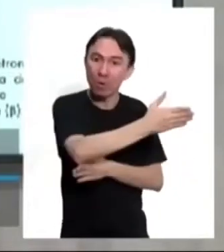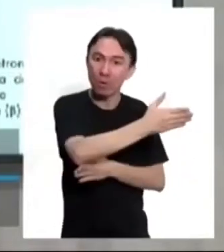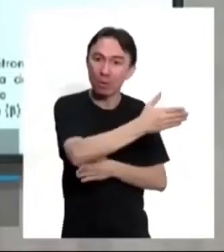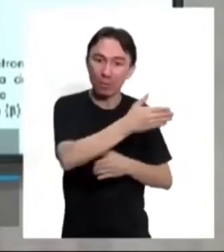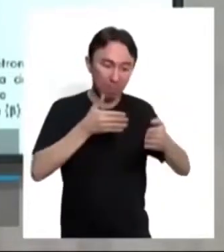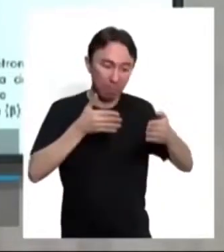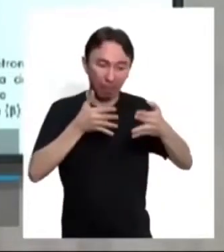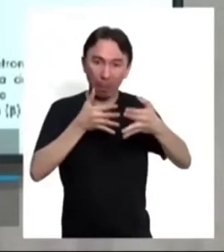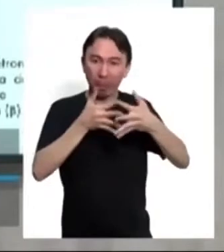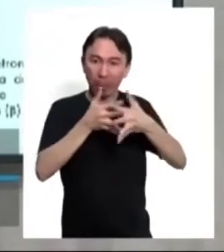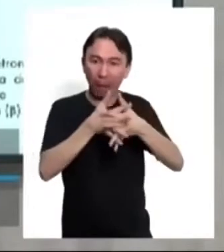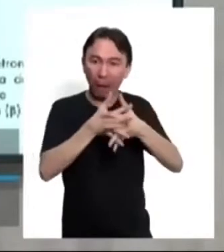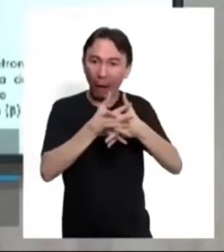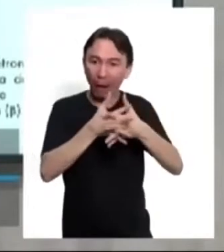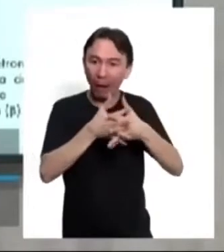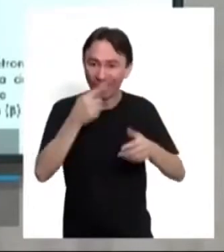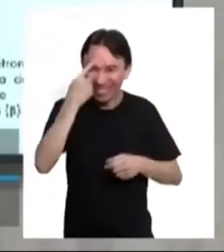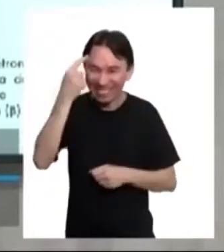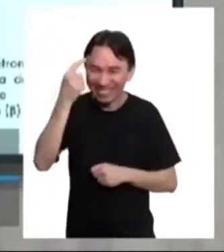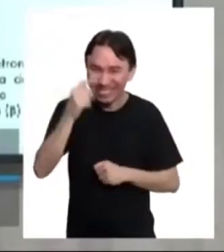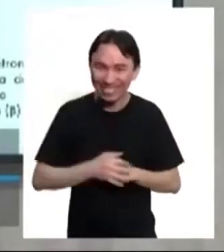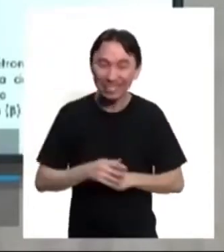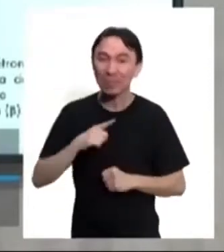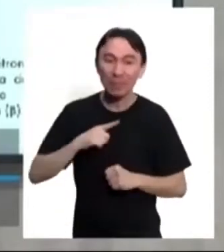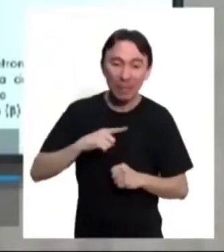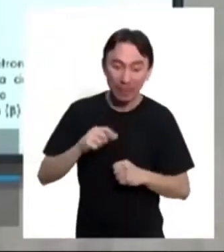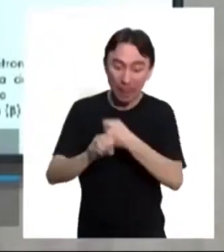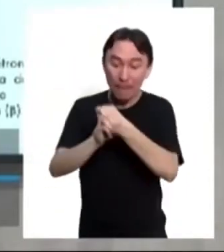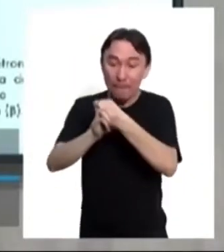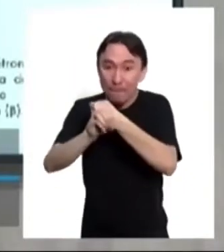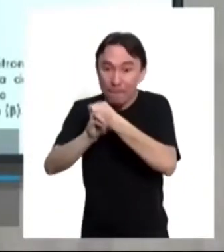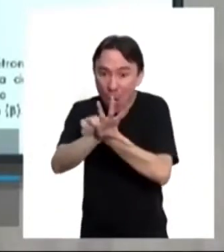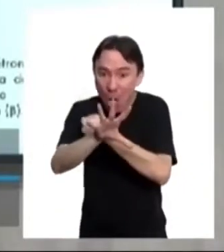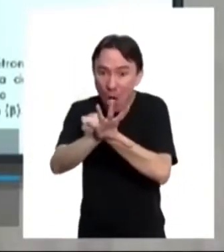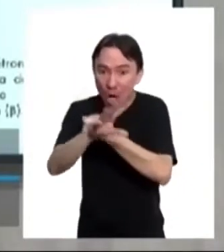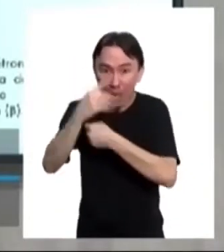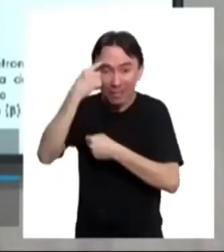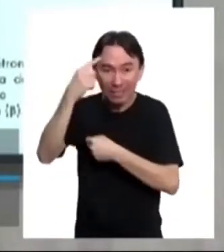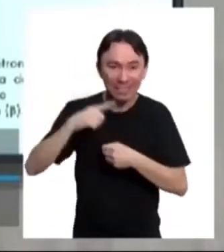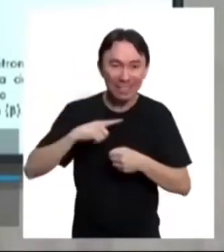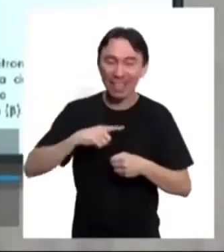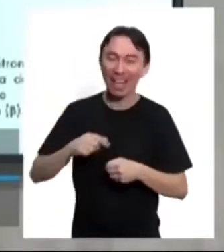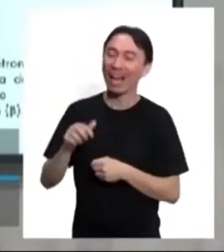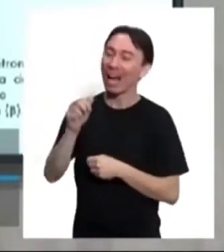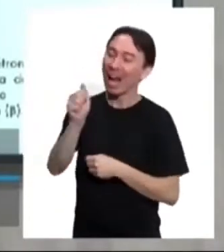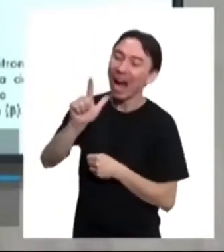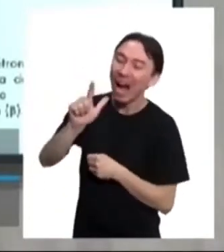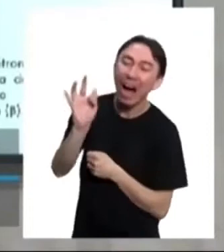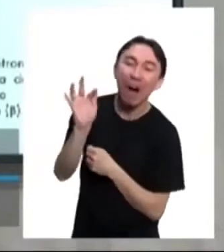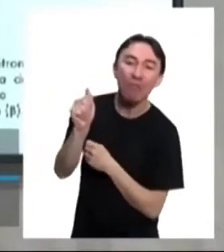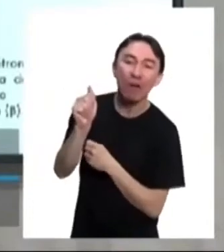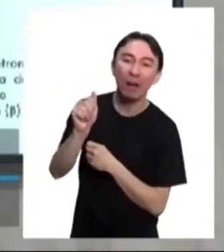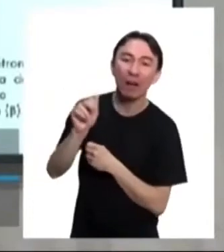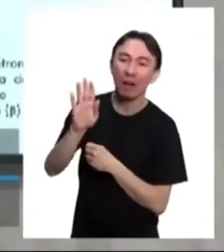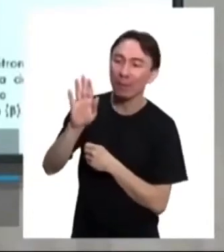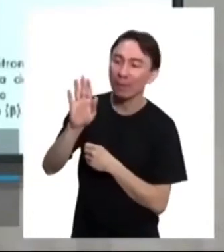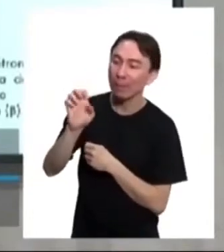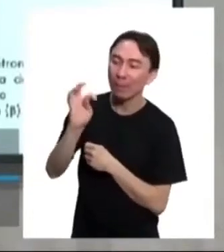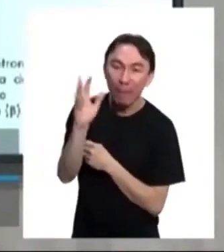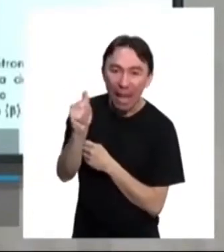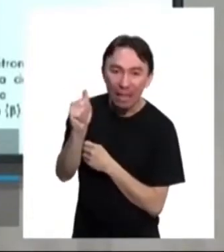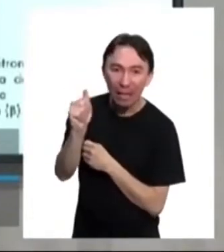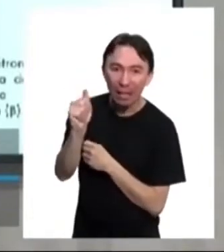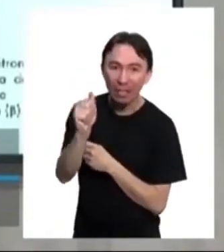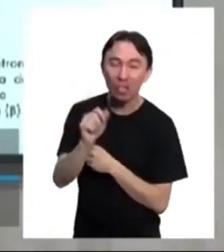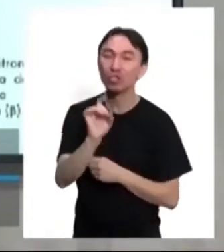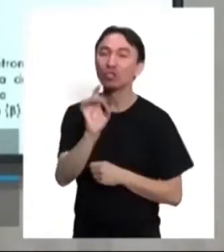Quando você tem vazamento radioativo, o elemento emitindo alfa, o elemento emitindo beta, ele vai apenas se modificar.